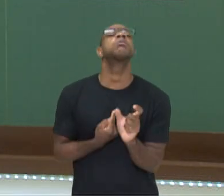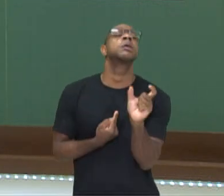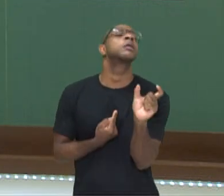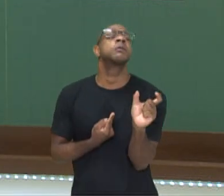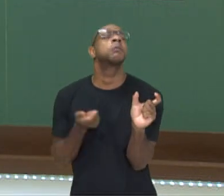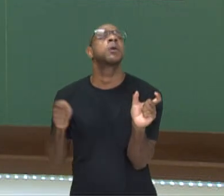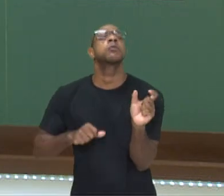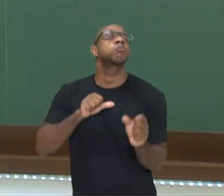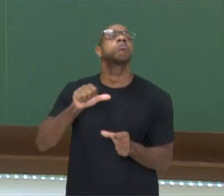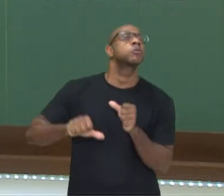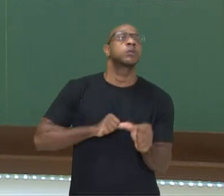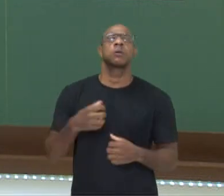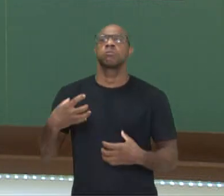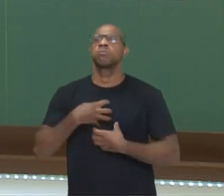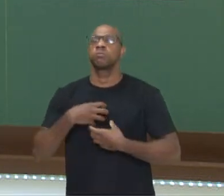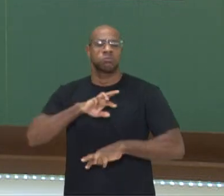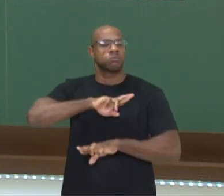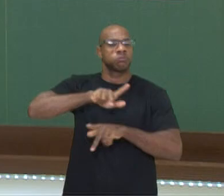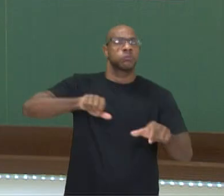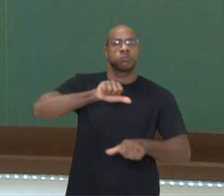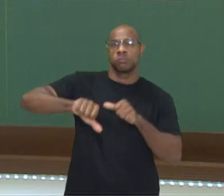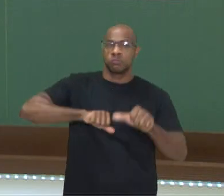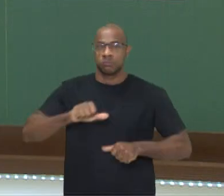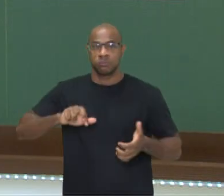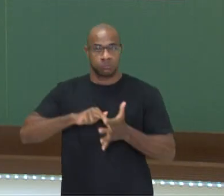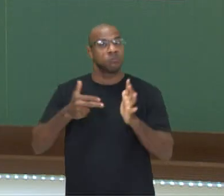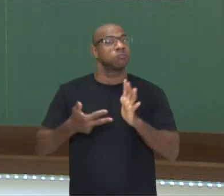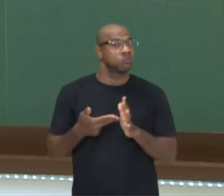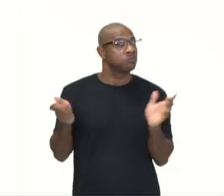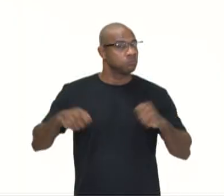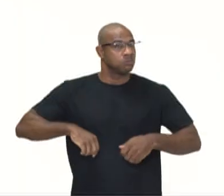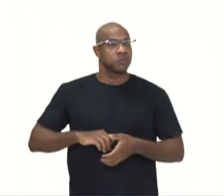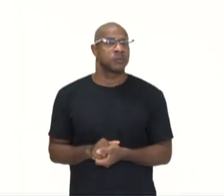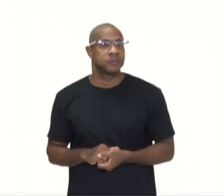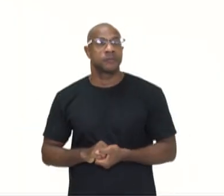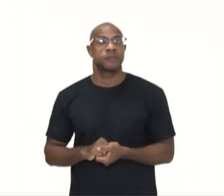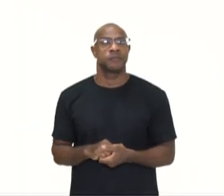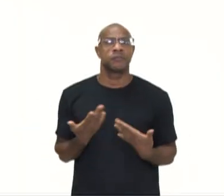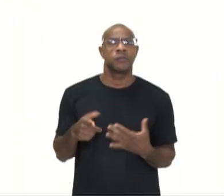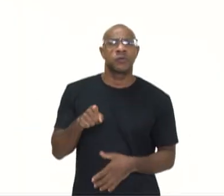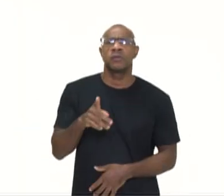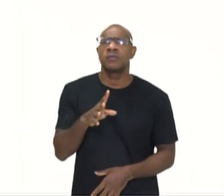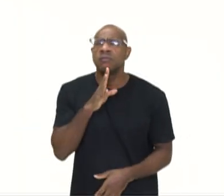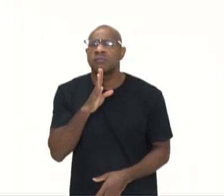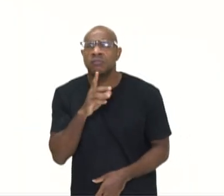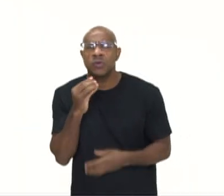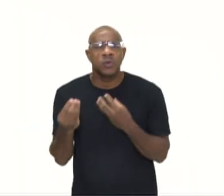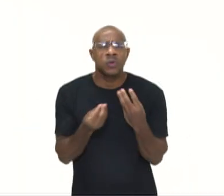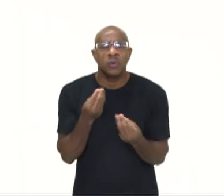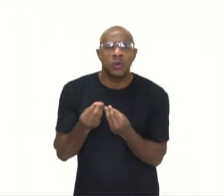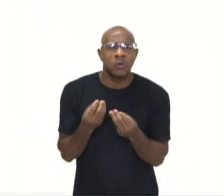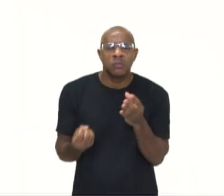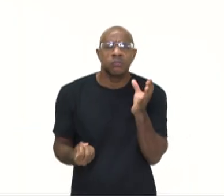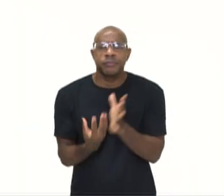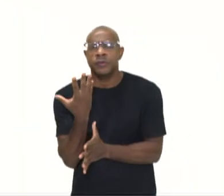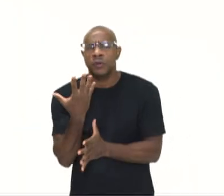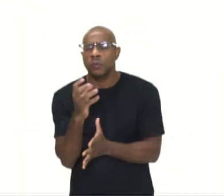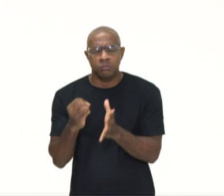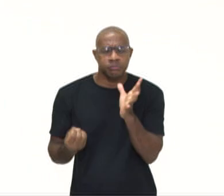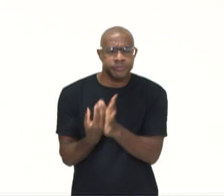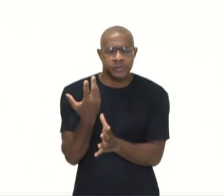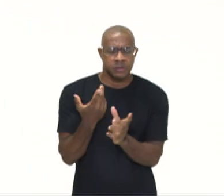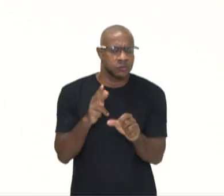pode mudar o sentido do texto, né? Você sabe como nasceu essa